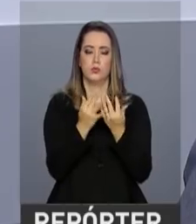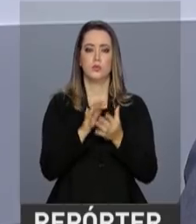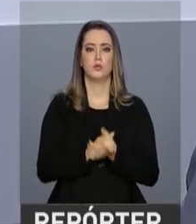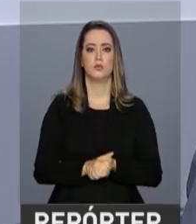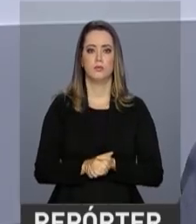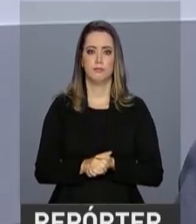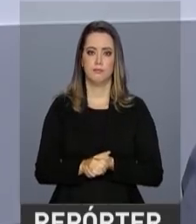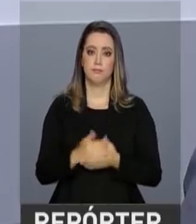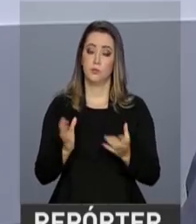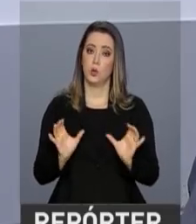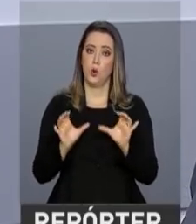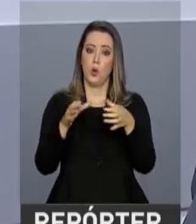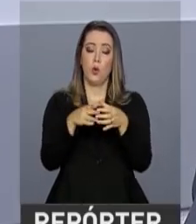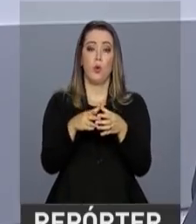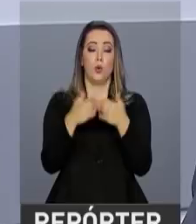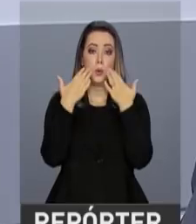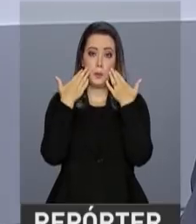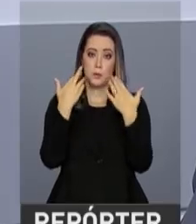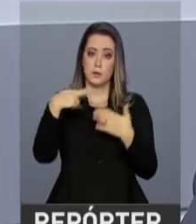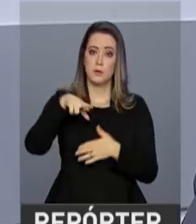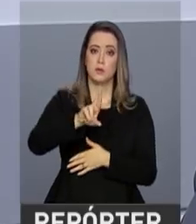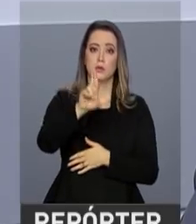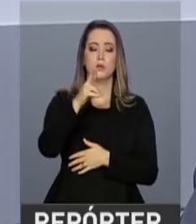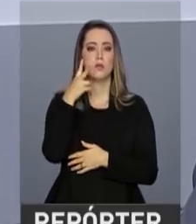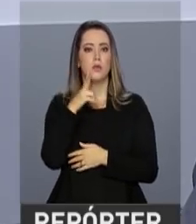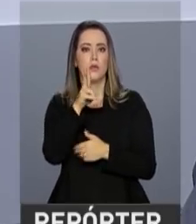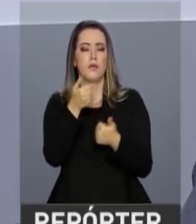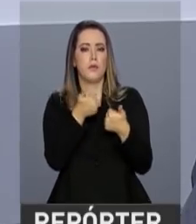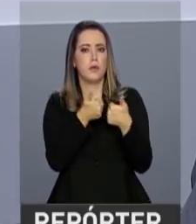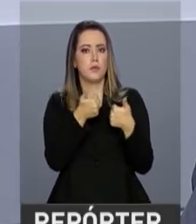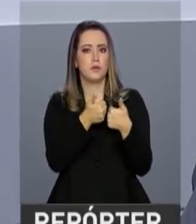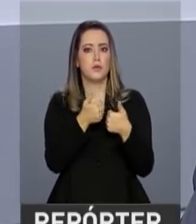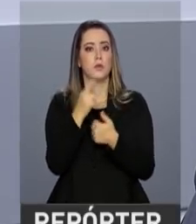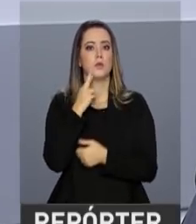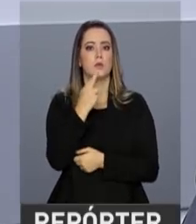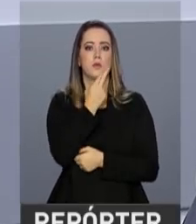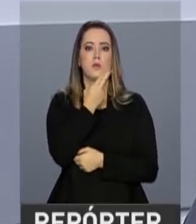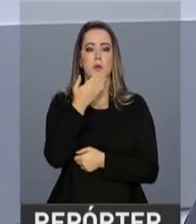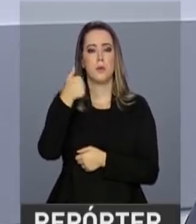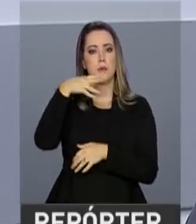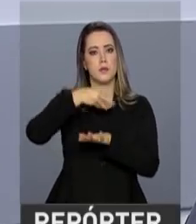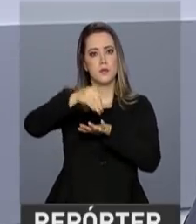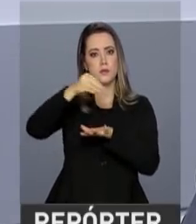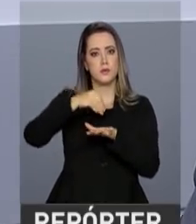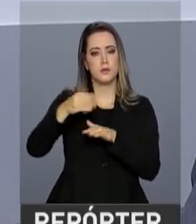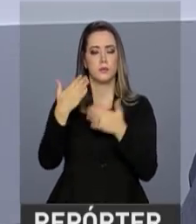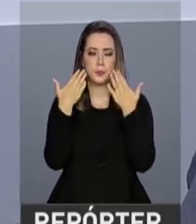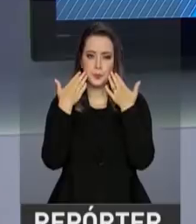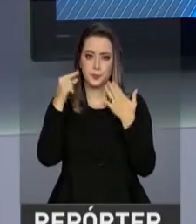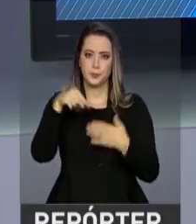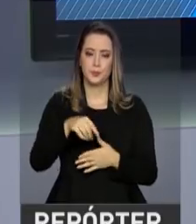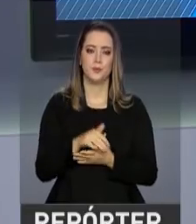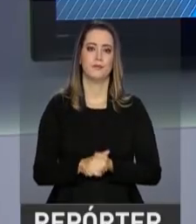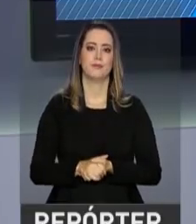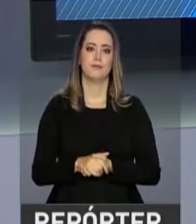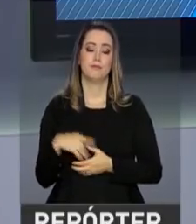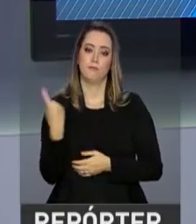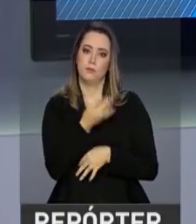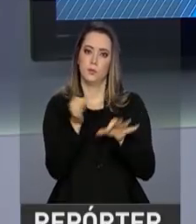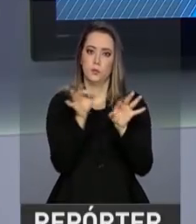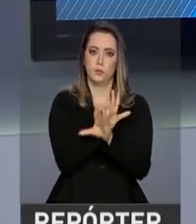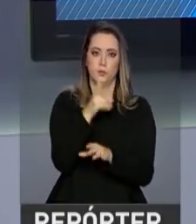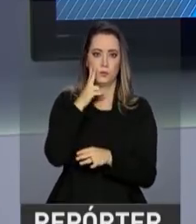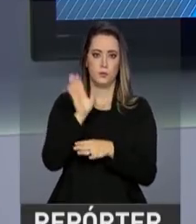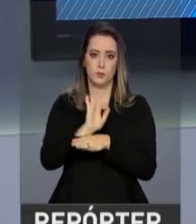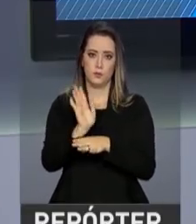ea equipe da nbr acompanha o presidente em roraima mais informações aqui na nossa programação nós ficamos